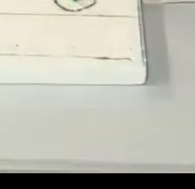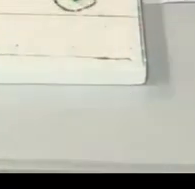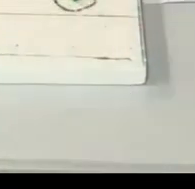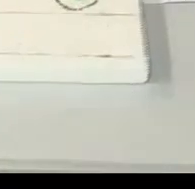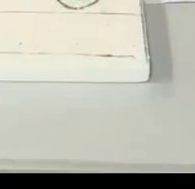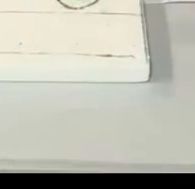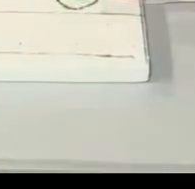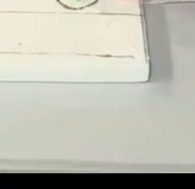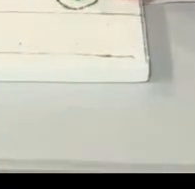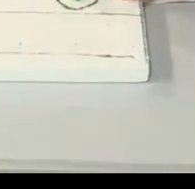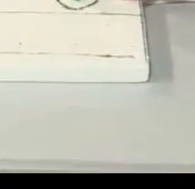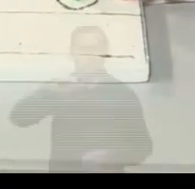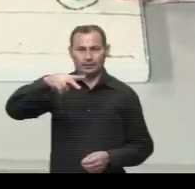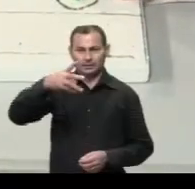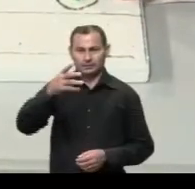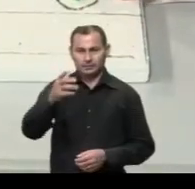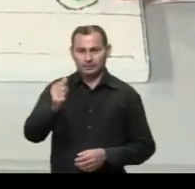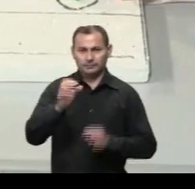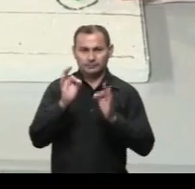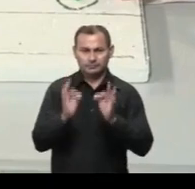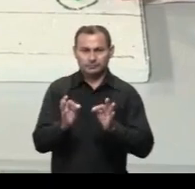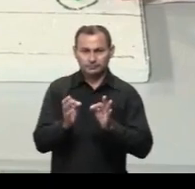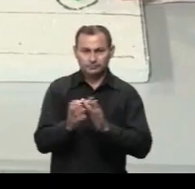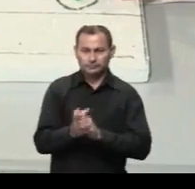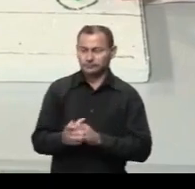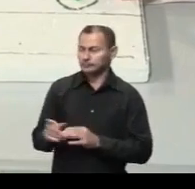Então, passou a linha, né?